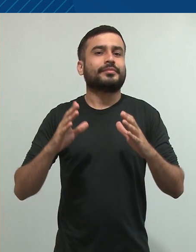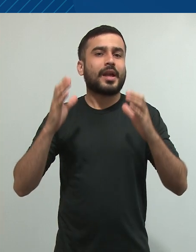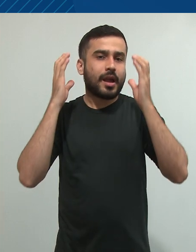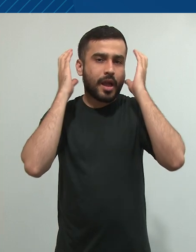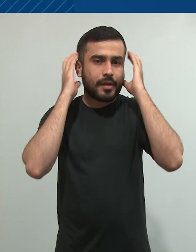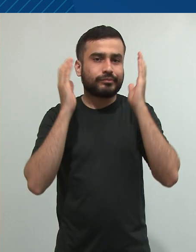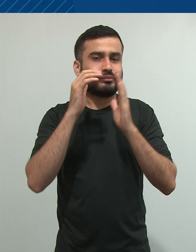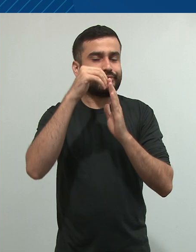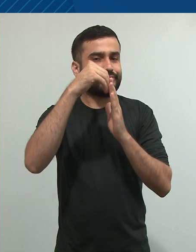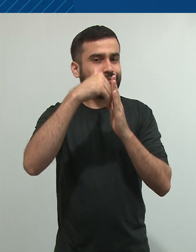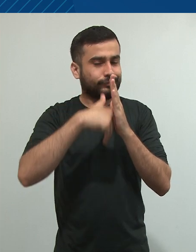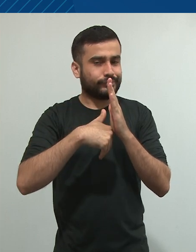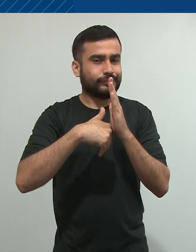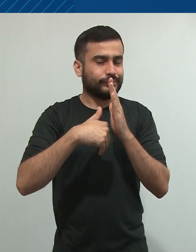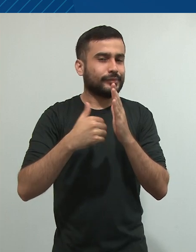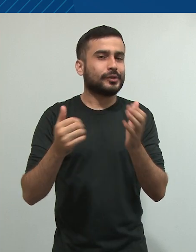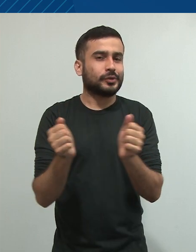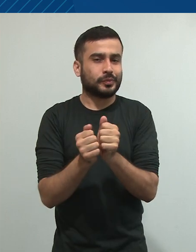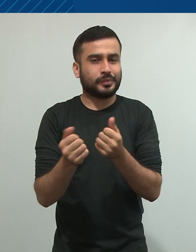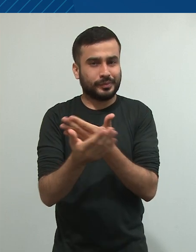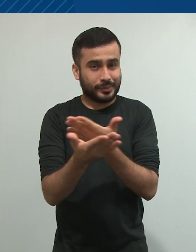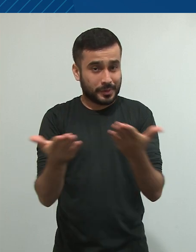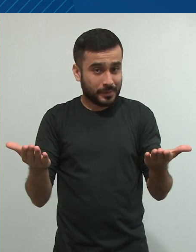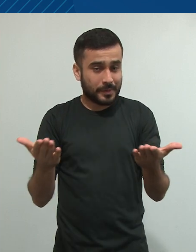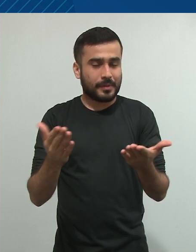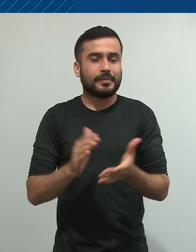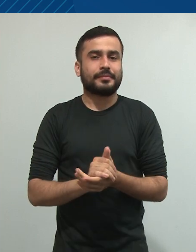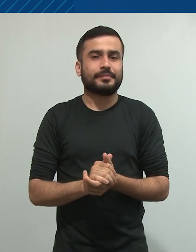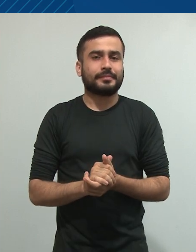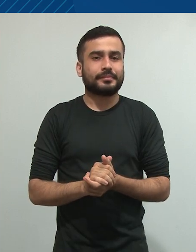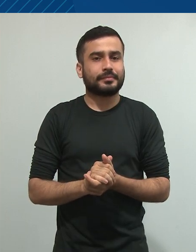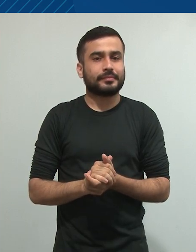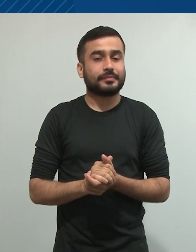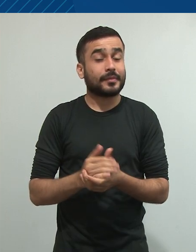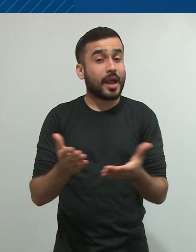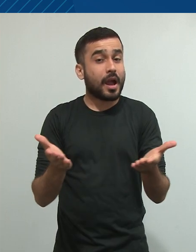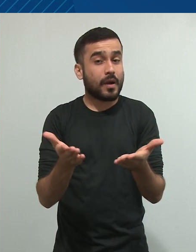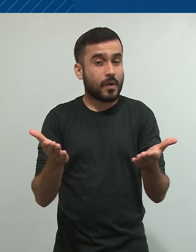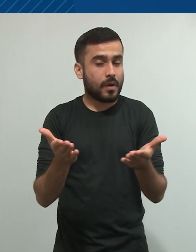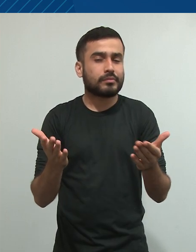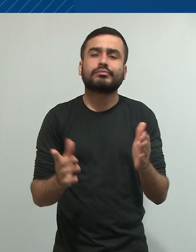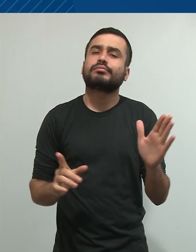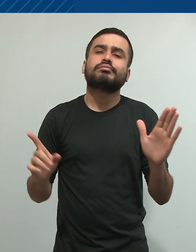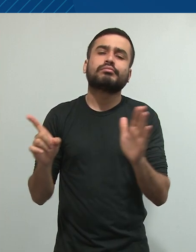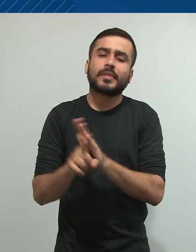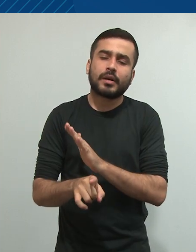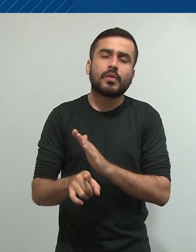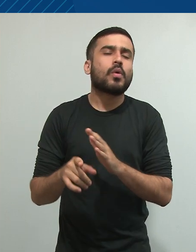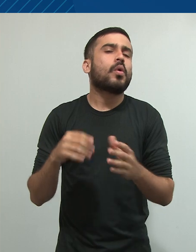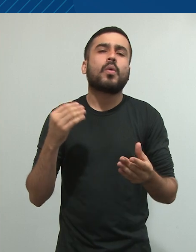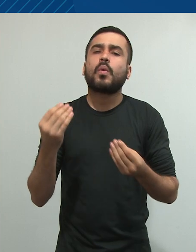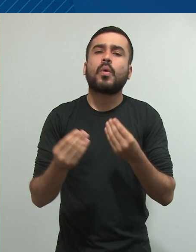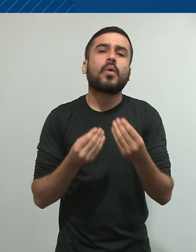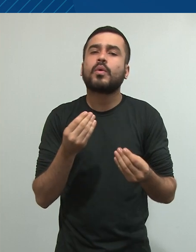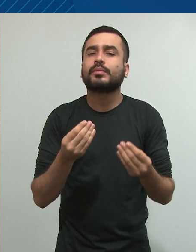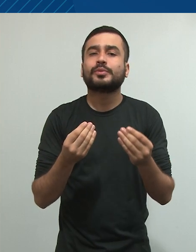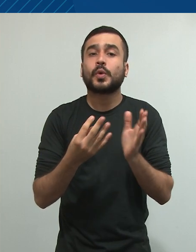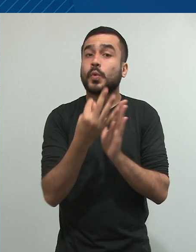ao vivo e a cores para todo mundo, não é isso, DJ? Agora a gente pergunta, como o